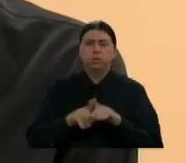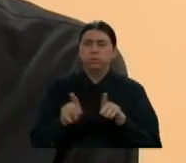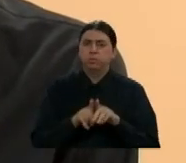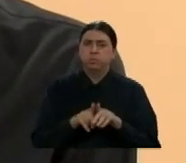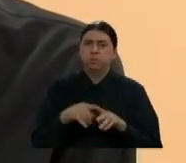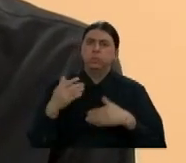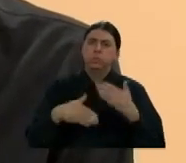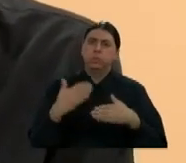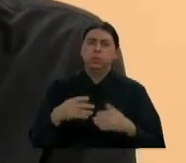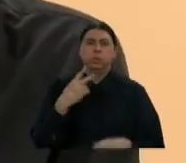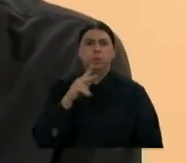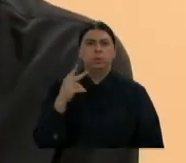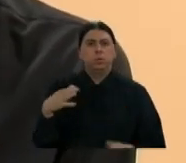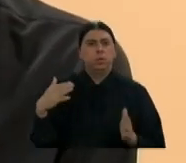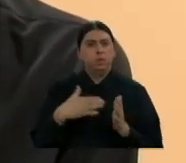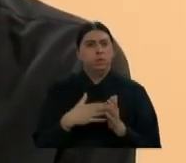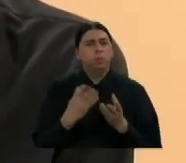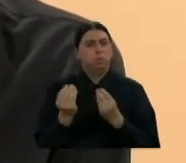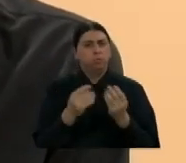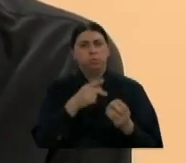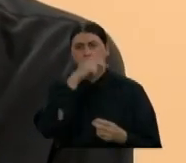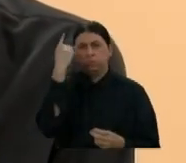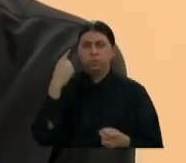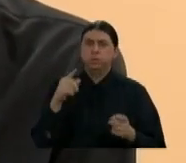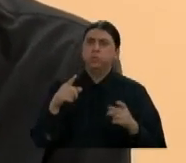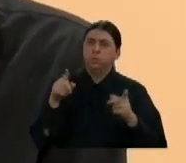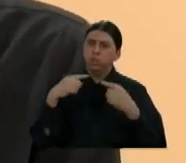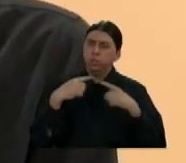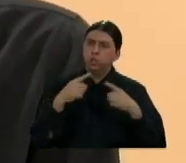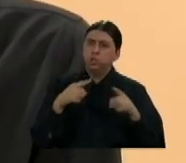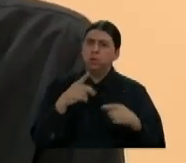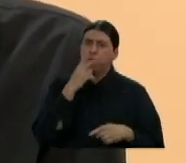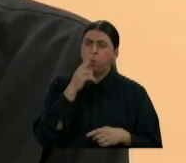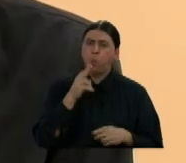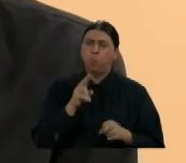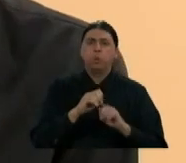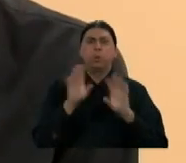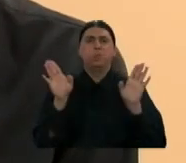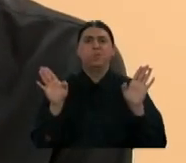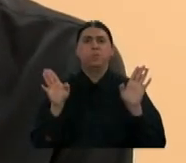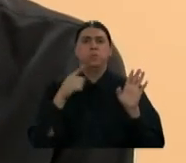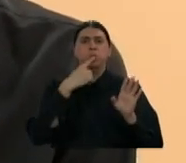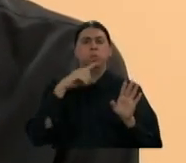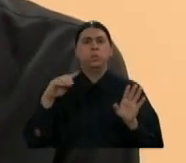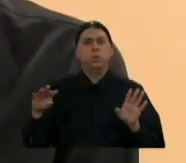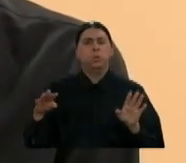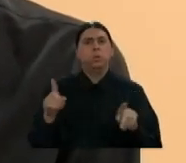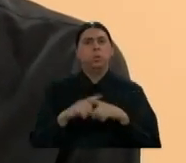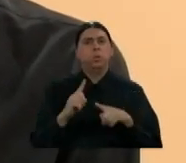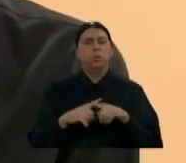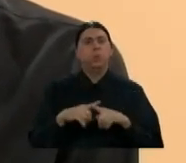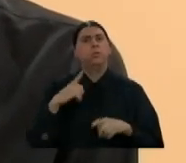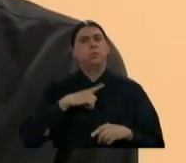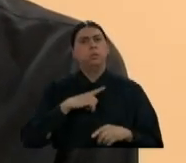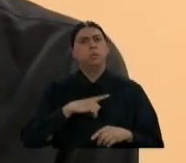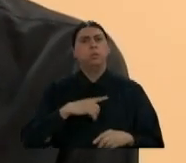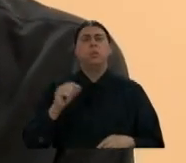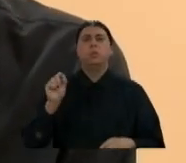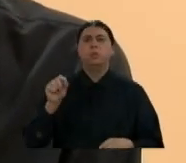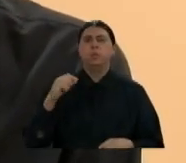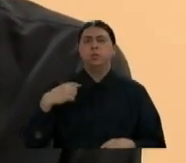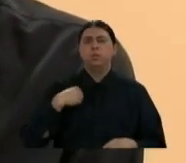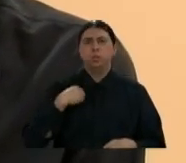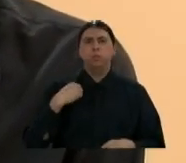é até muita gente critica contendo uma exposição dessas crianças para que haja um candidato interessado